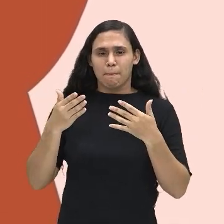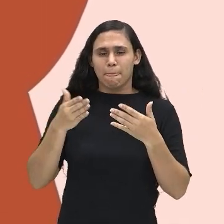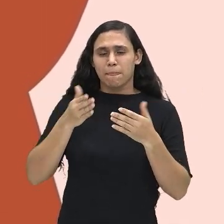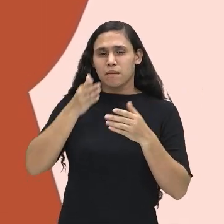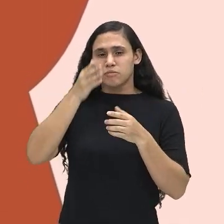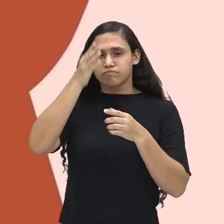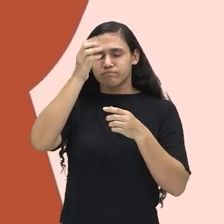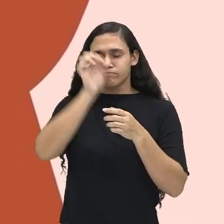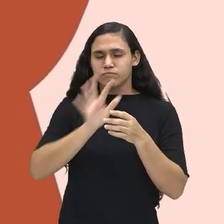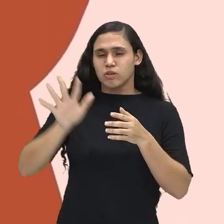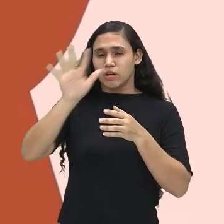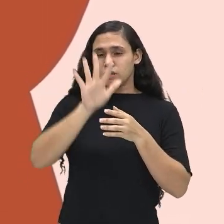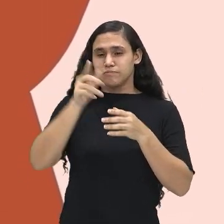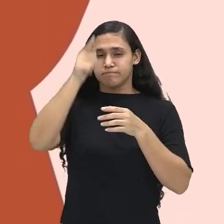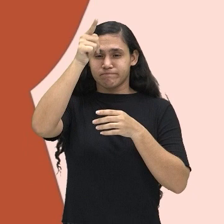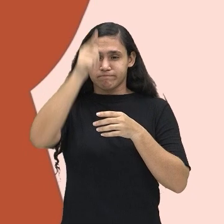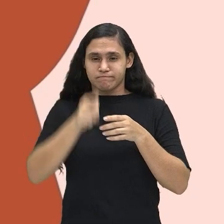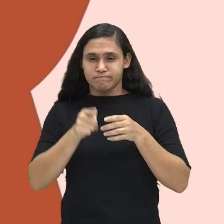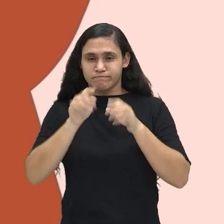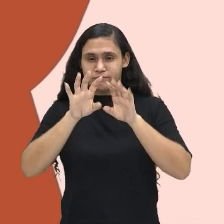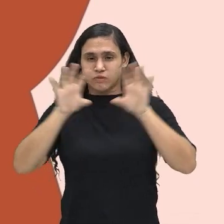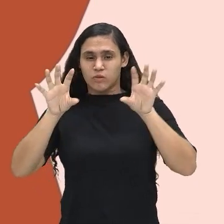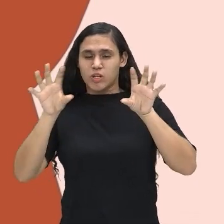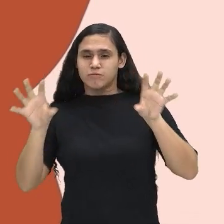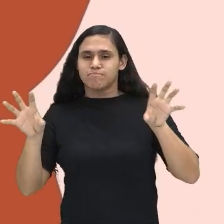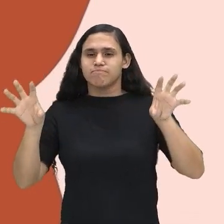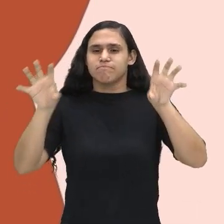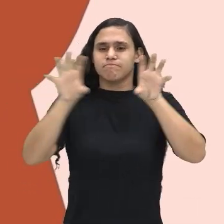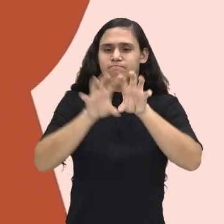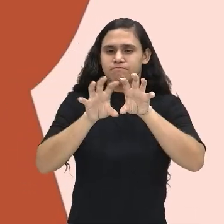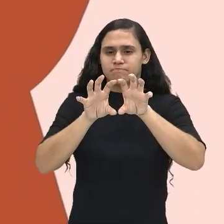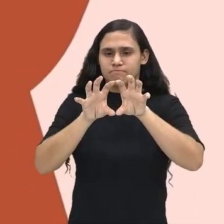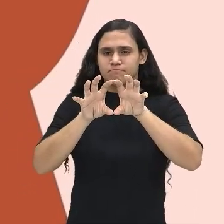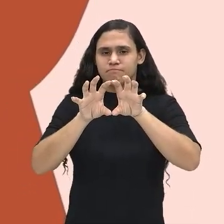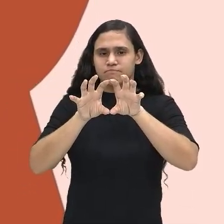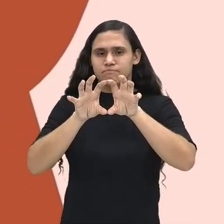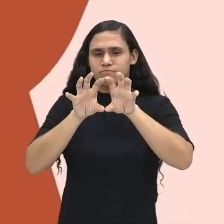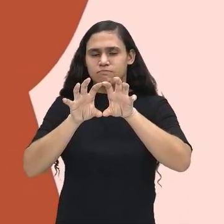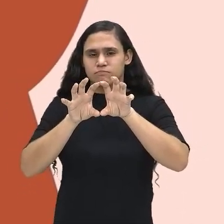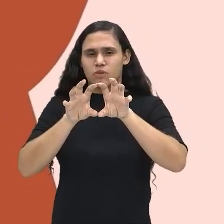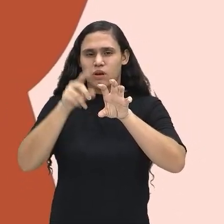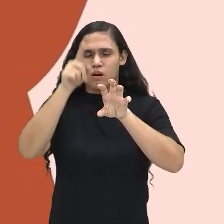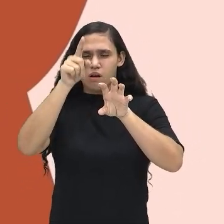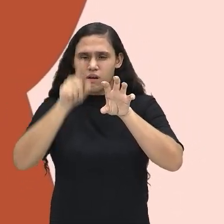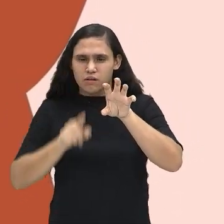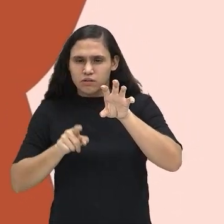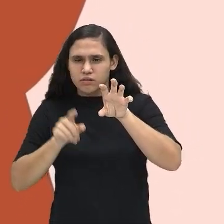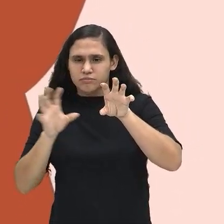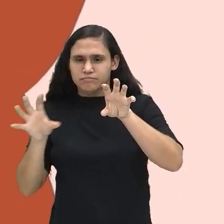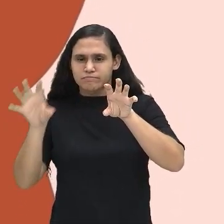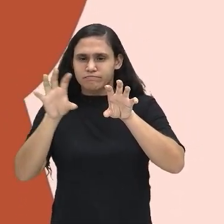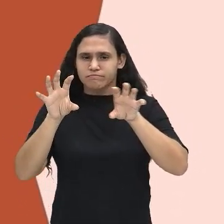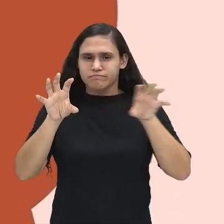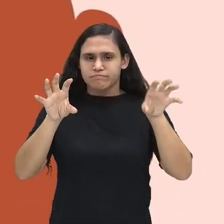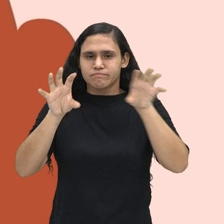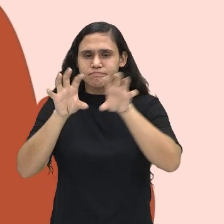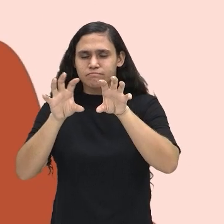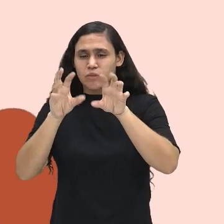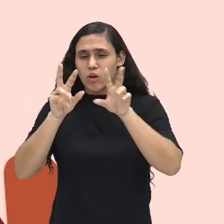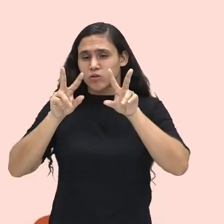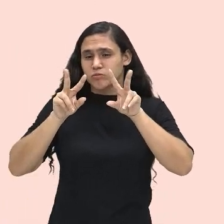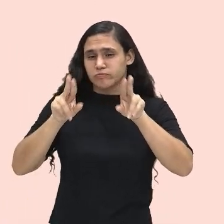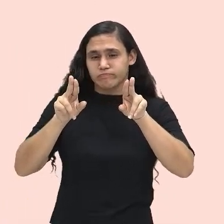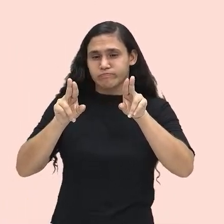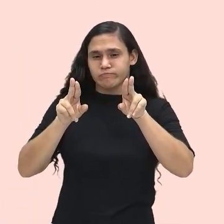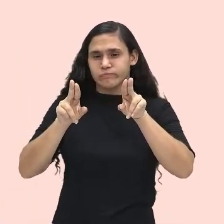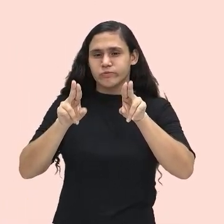figura reflete sobre a outra metade. As duas figuras em relação à linha têm a mesma forma e o mesmo tamanho e